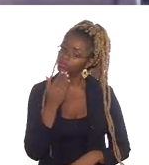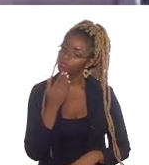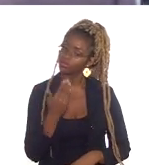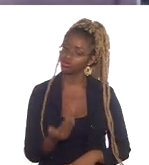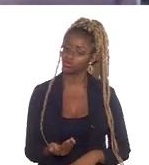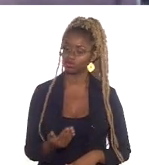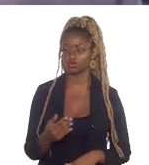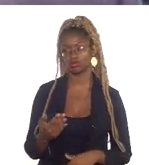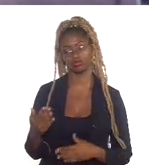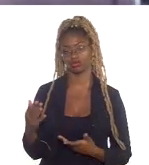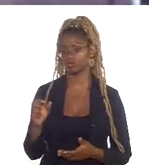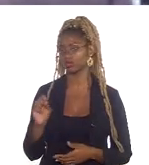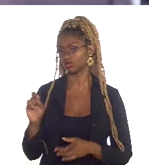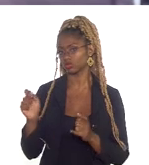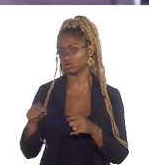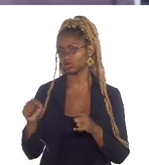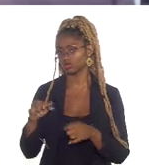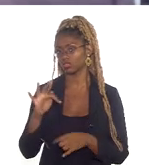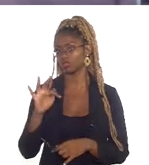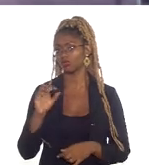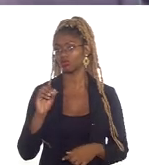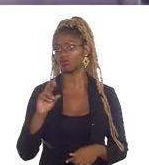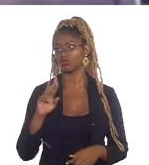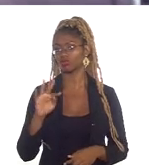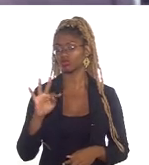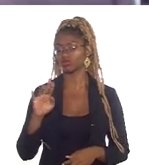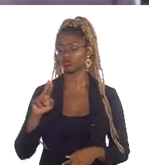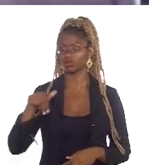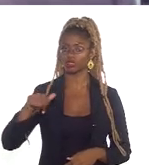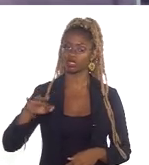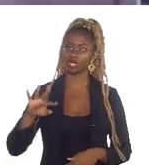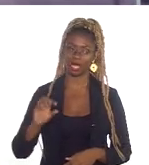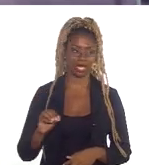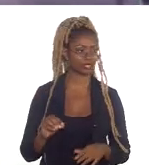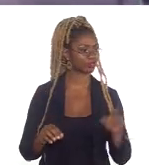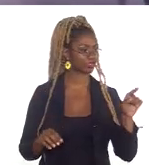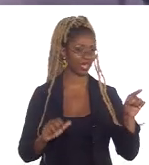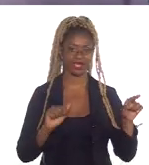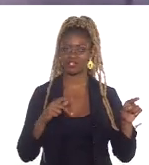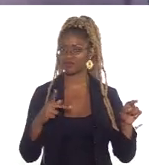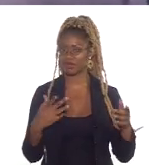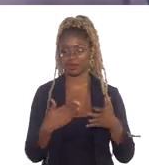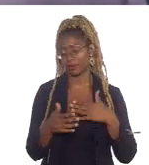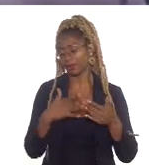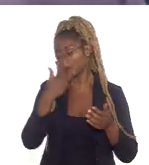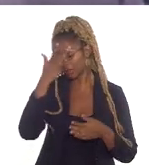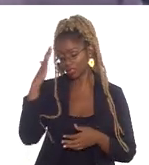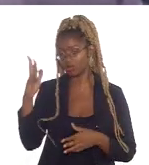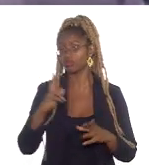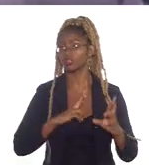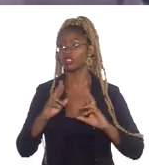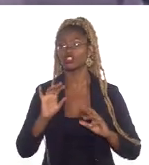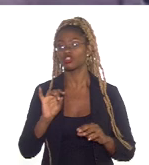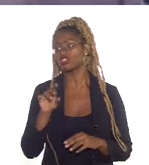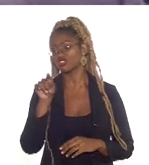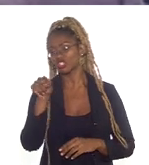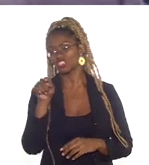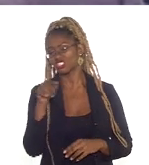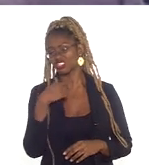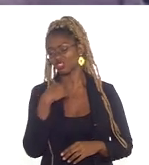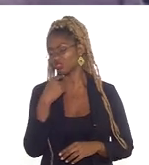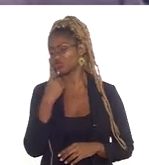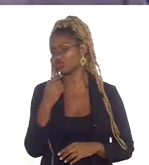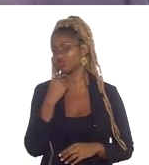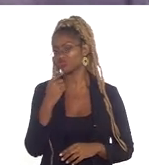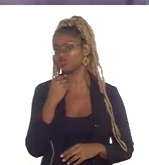se o Fortunato puder ajudar a responder, o Alex ou a própria ANP, é só sobre esse ponto específico que eu fiquei em dúvida